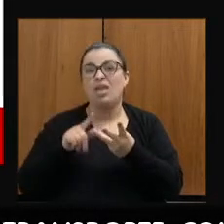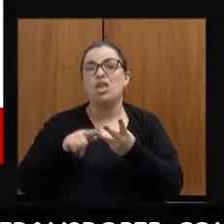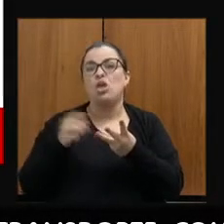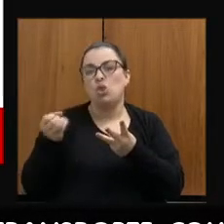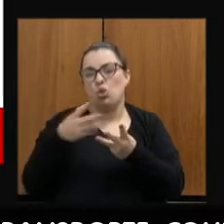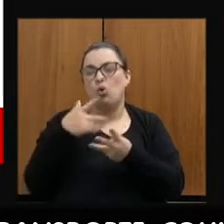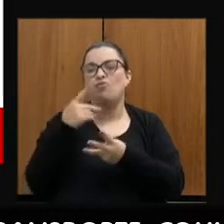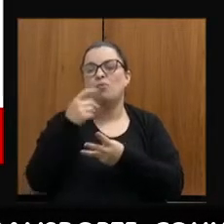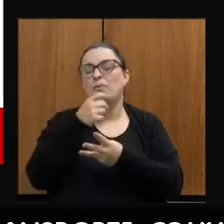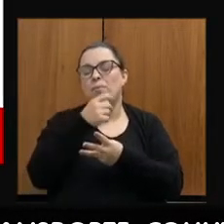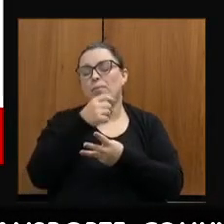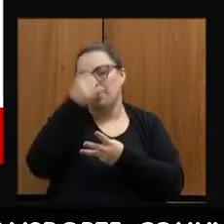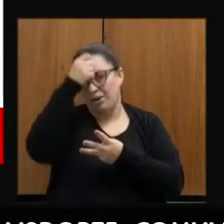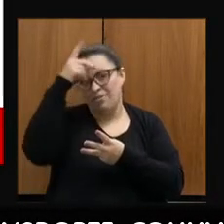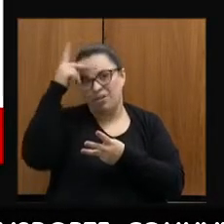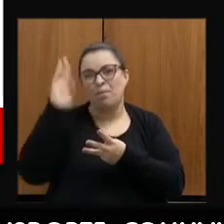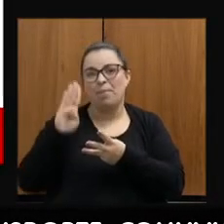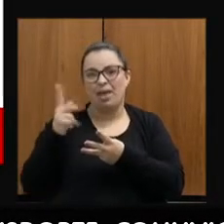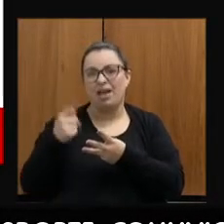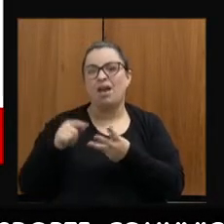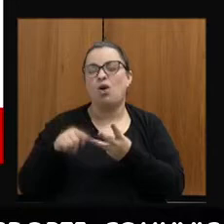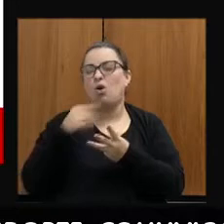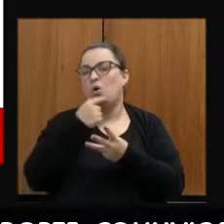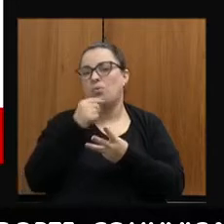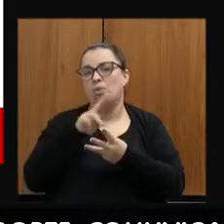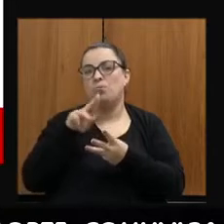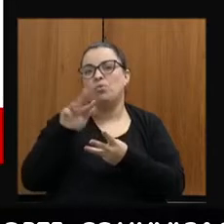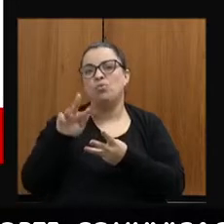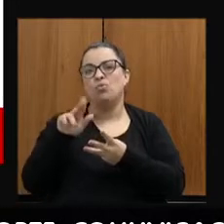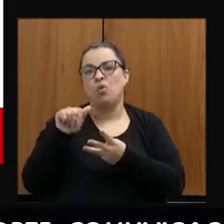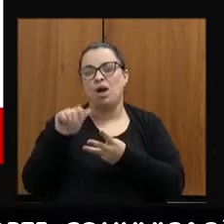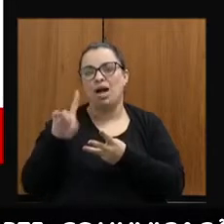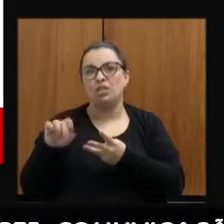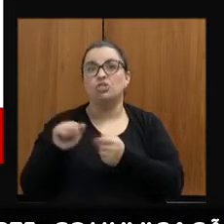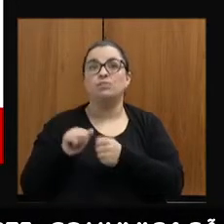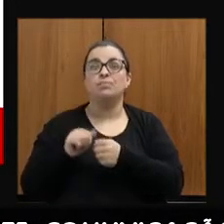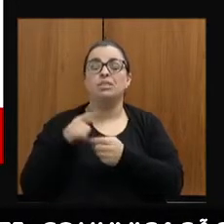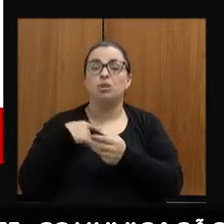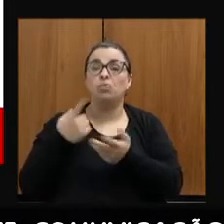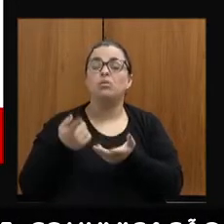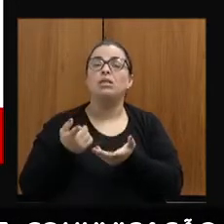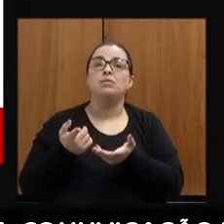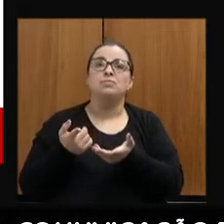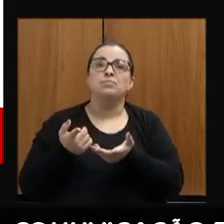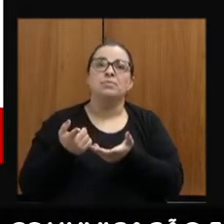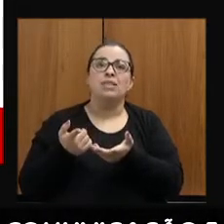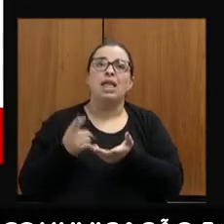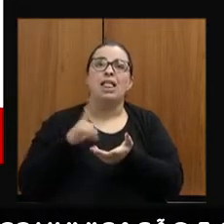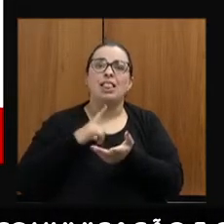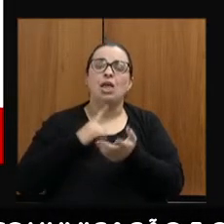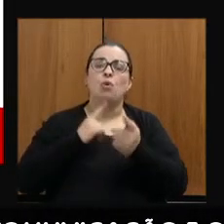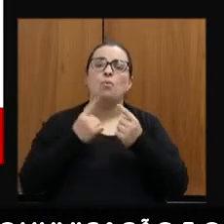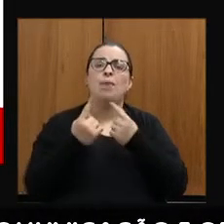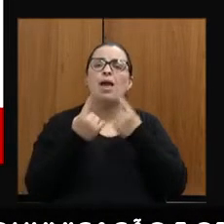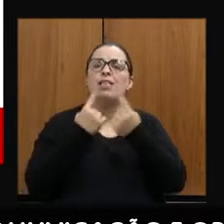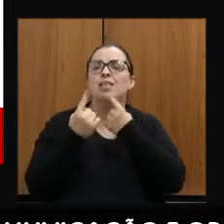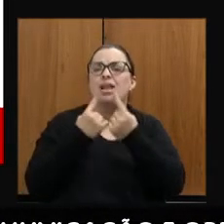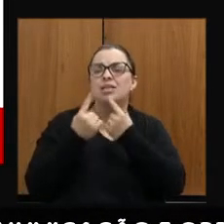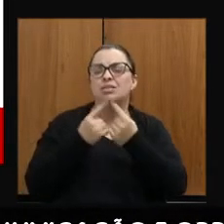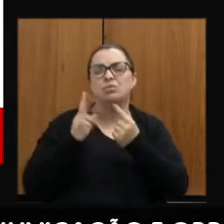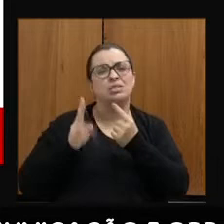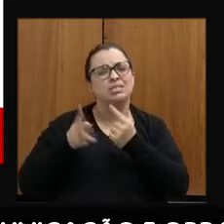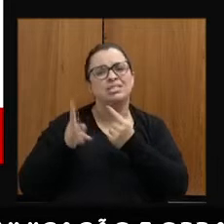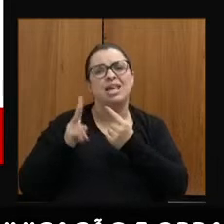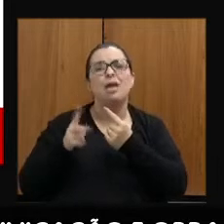órgãos foi feita em conjunto Então existe aí uma uma interação constante com a Prefeitura de Contagem nós